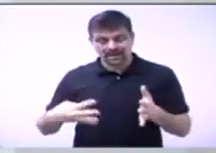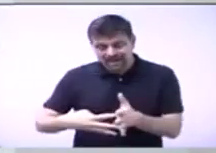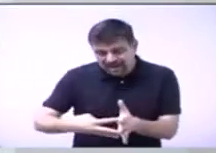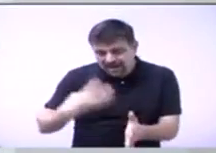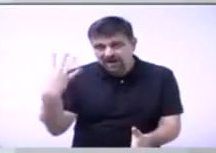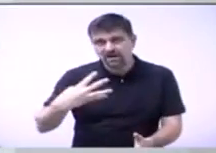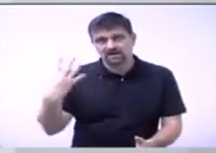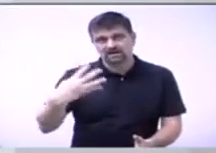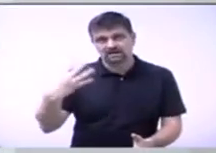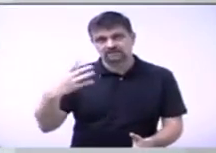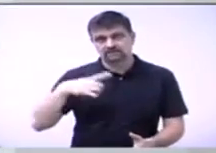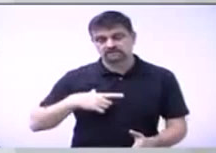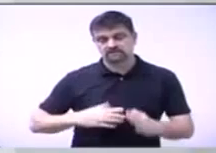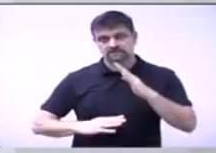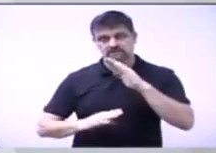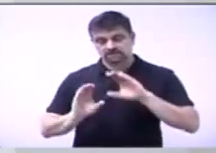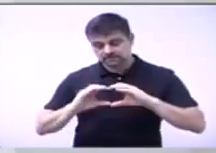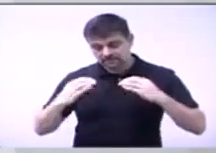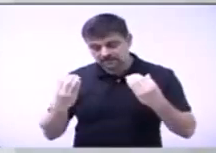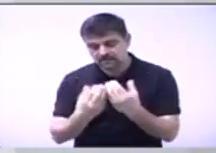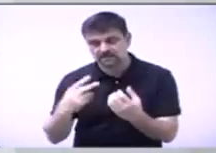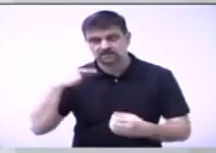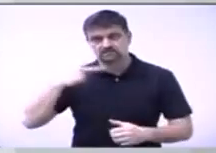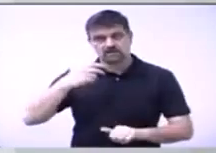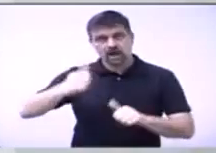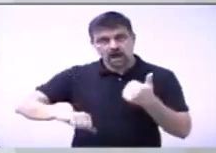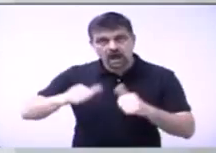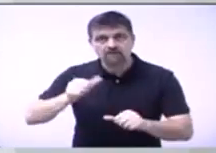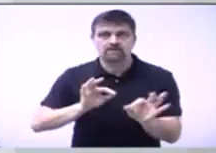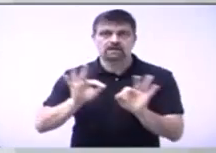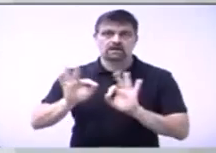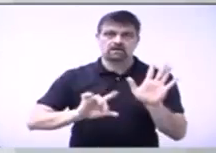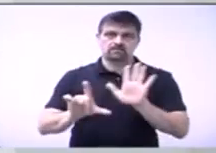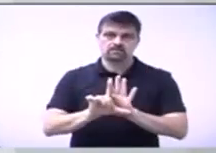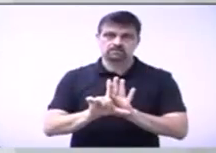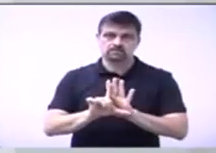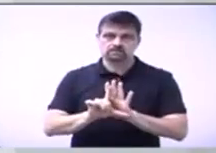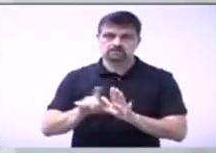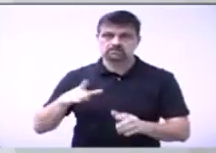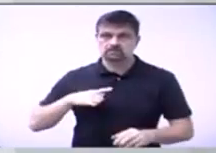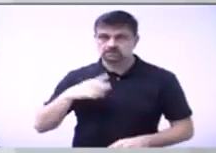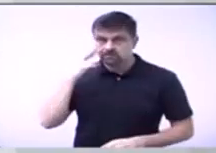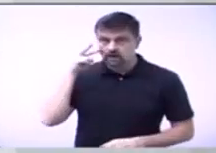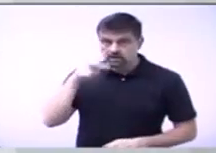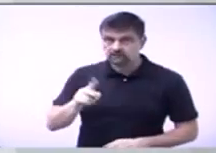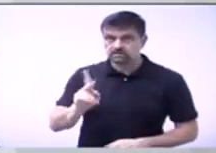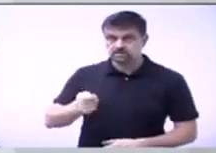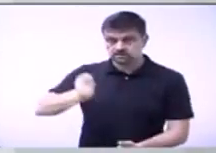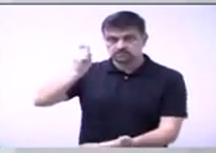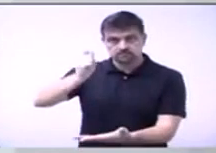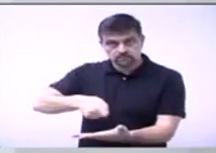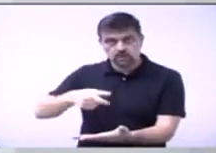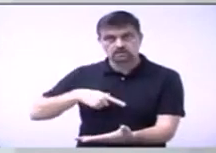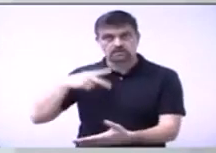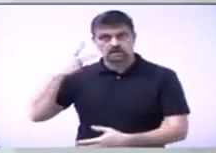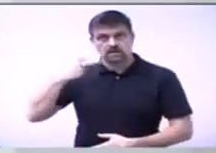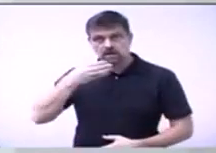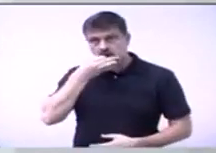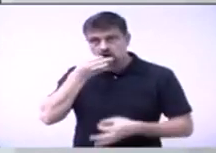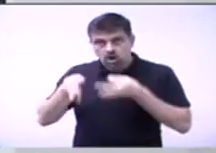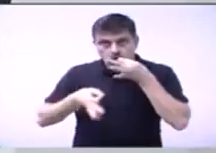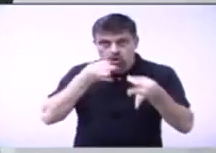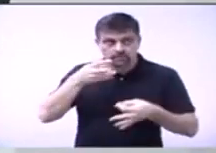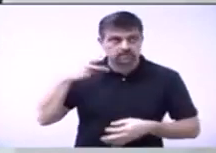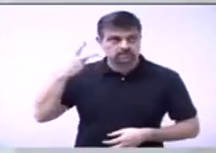o projeto volta a esse plenário, e que, pelo visto, já com seu veredito já formado pelos colegas